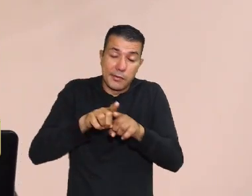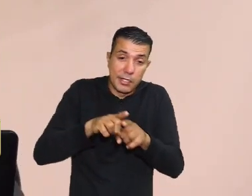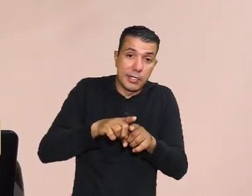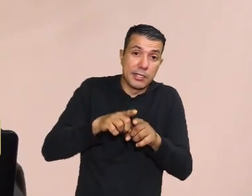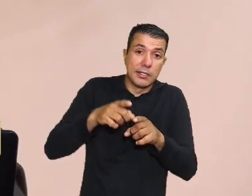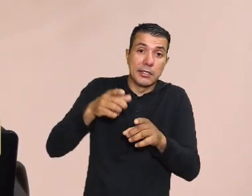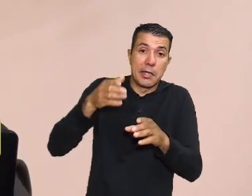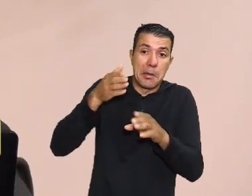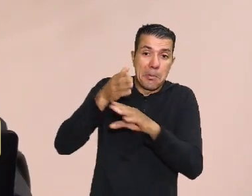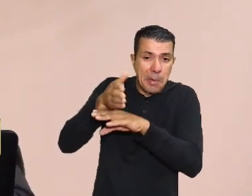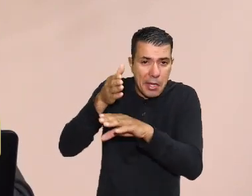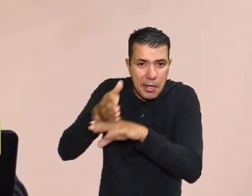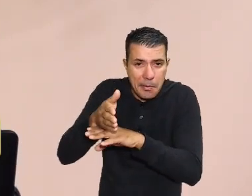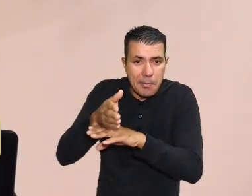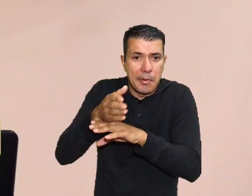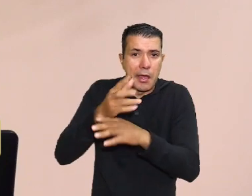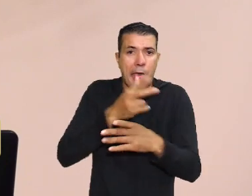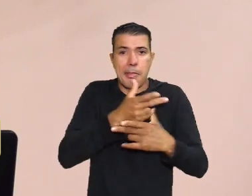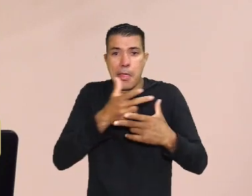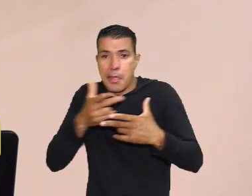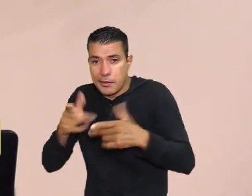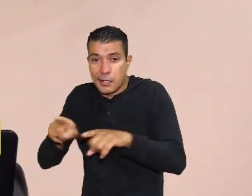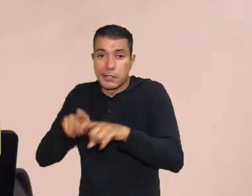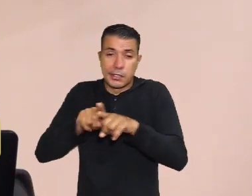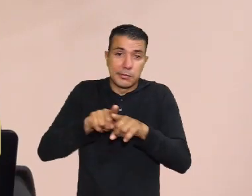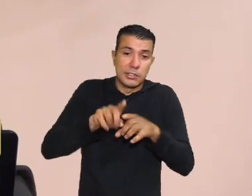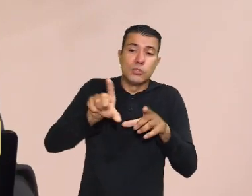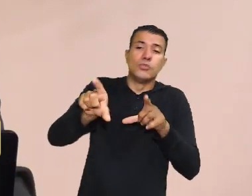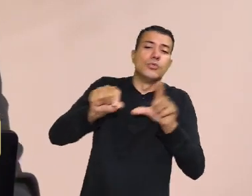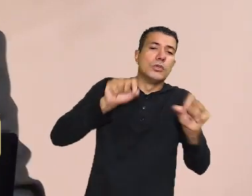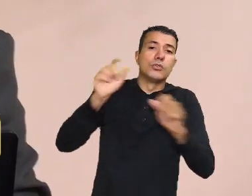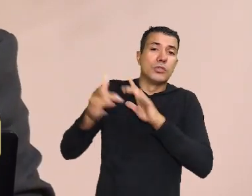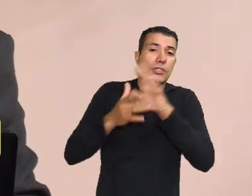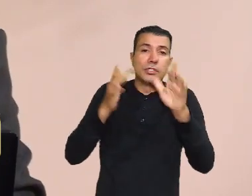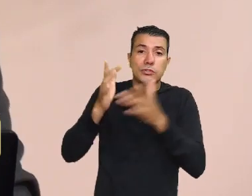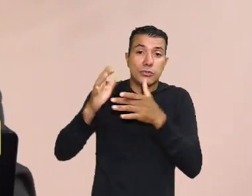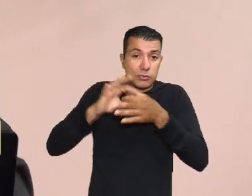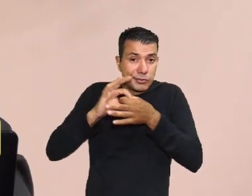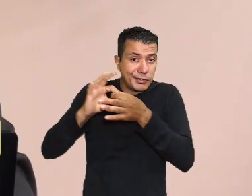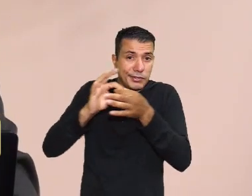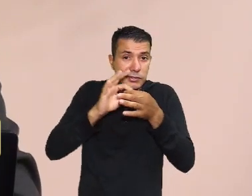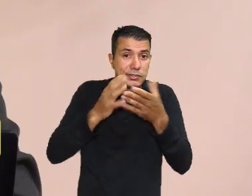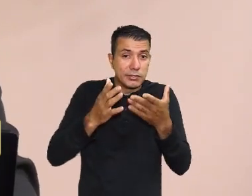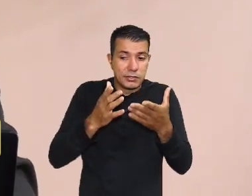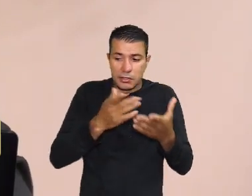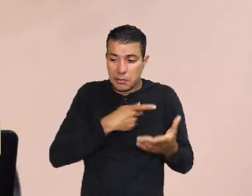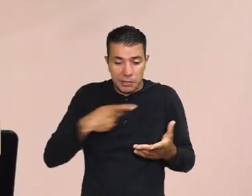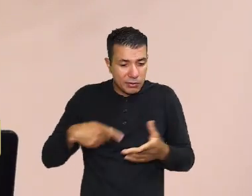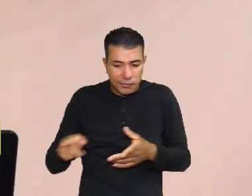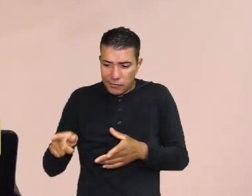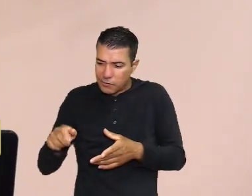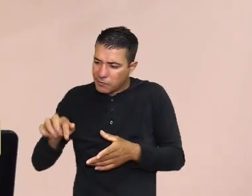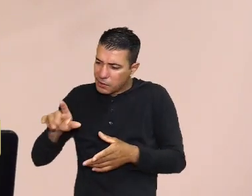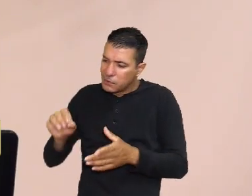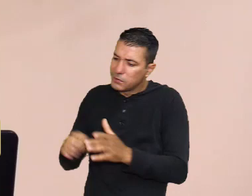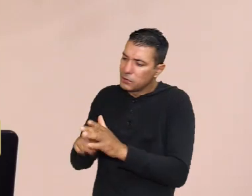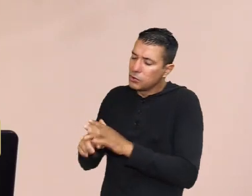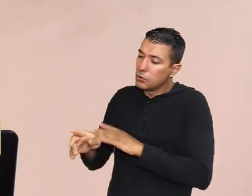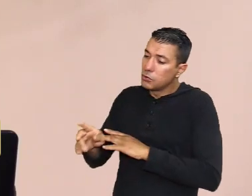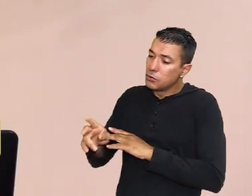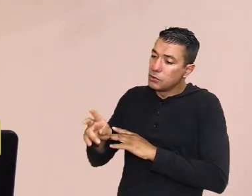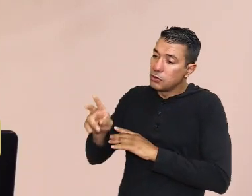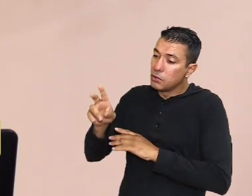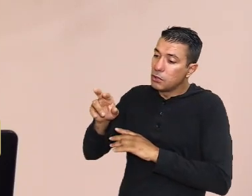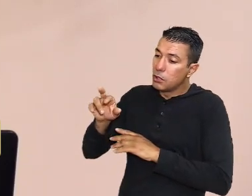participaram dessa série e tomaram a sua decisão ao lado de Cristo. E eu quero aproveitar que o pastor Francisco está aqui, eu quero mencionar a história